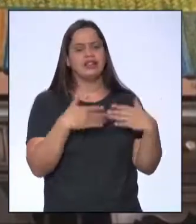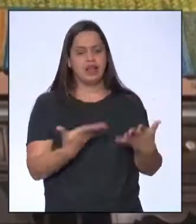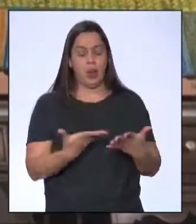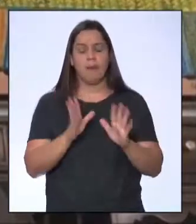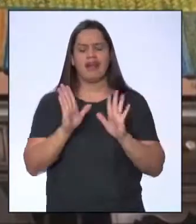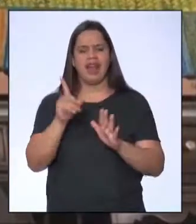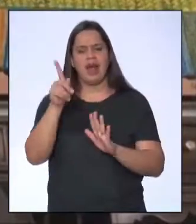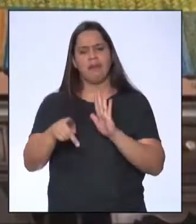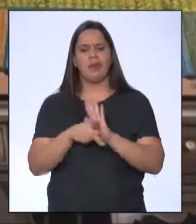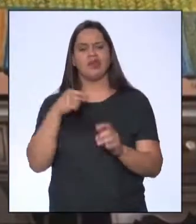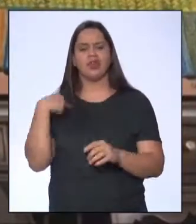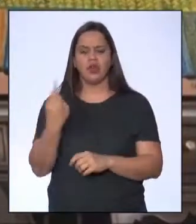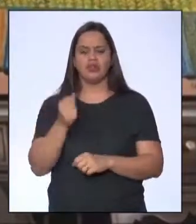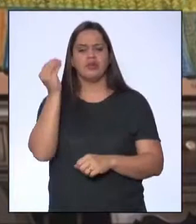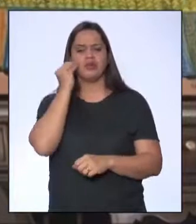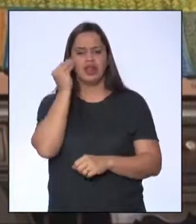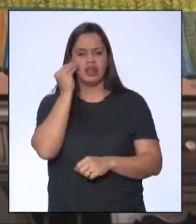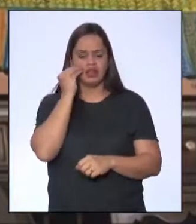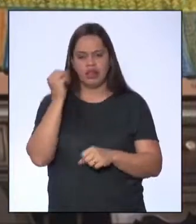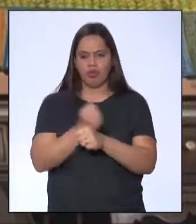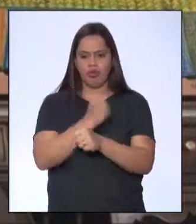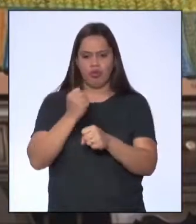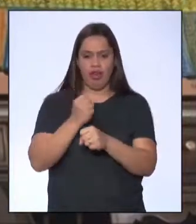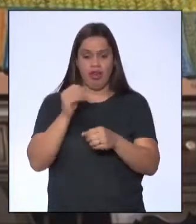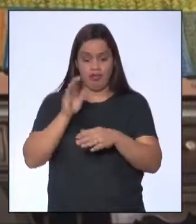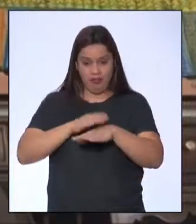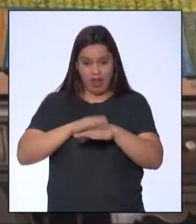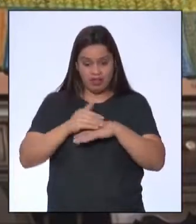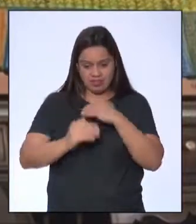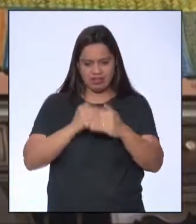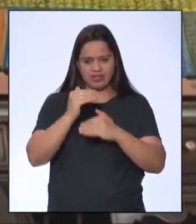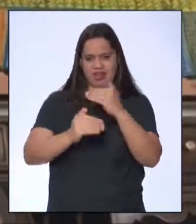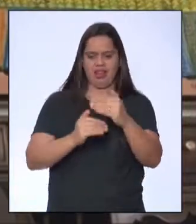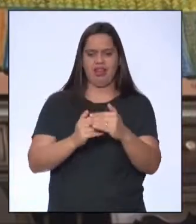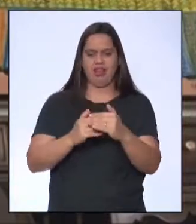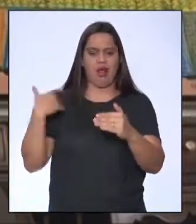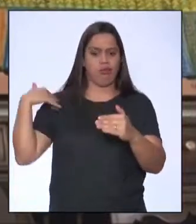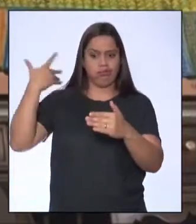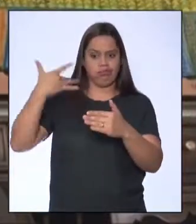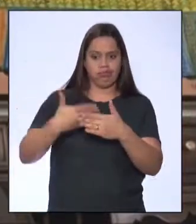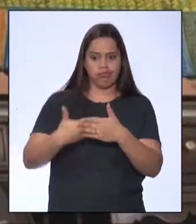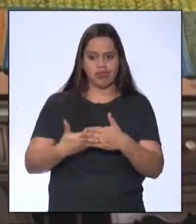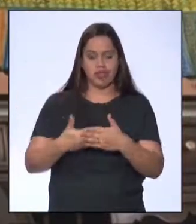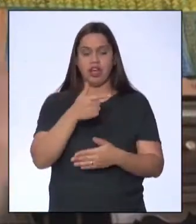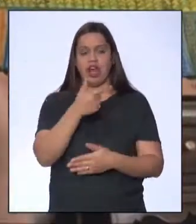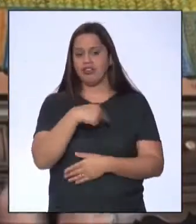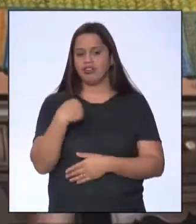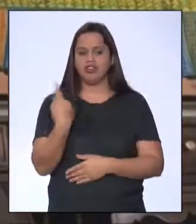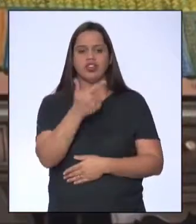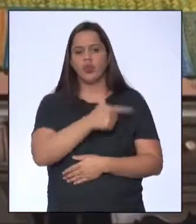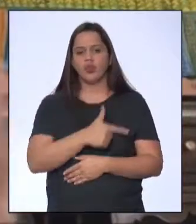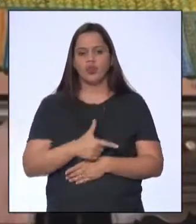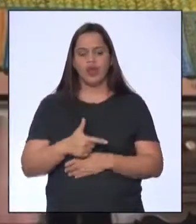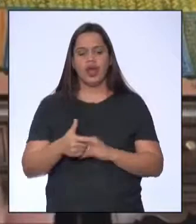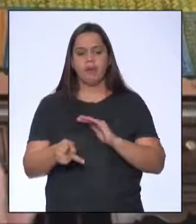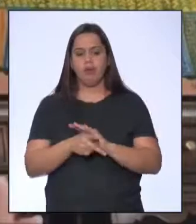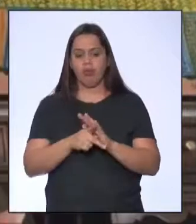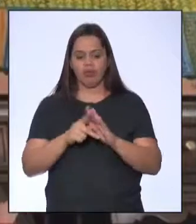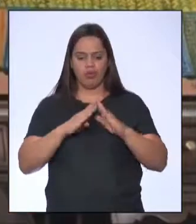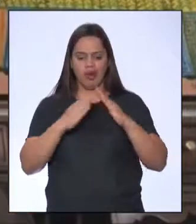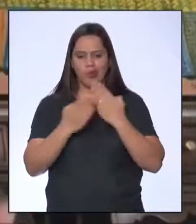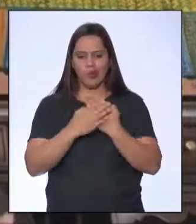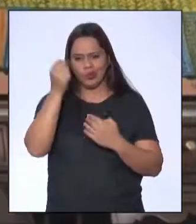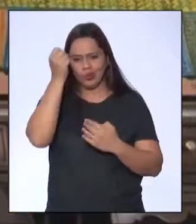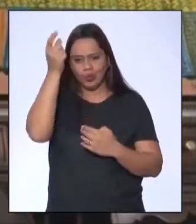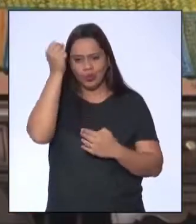nos últimos anos, a gente não tenha como parte da cultura da escola, porque a escola tem uma cultura própria,